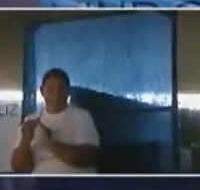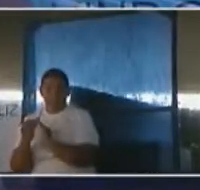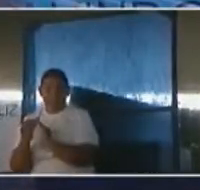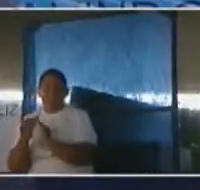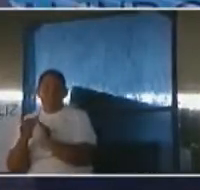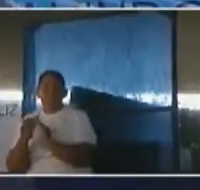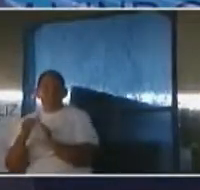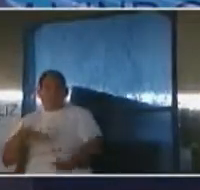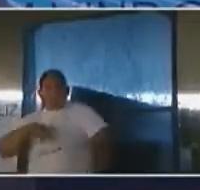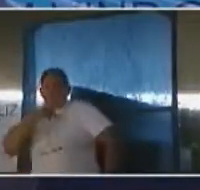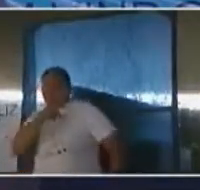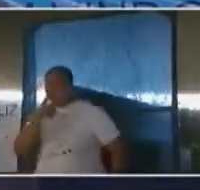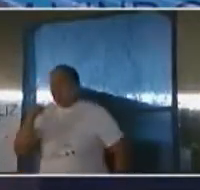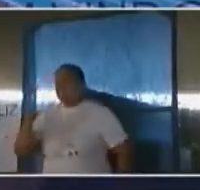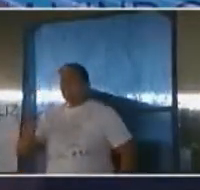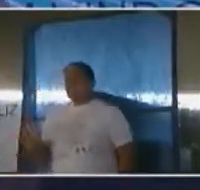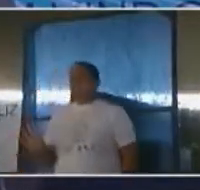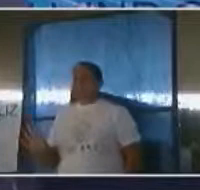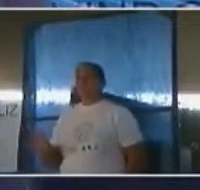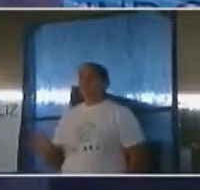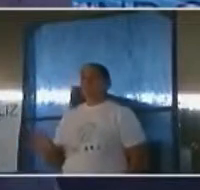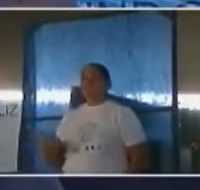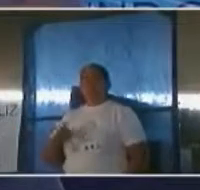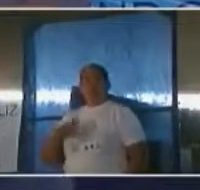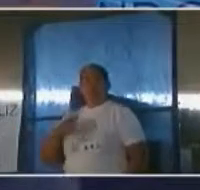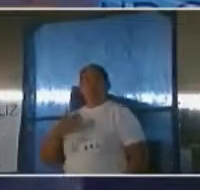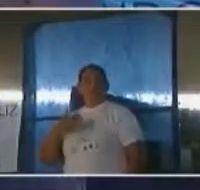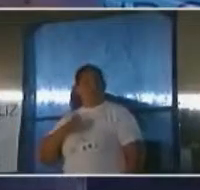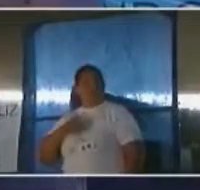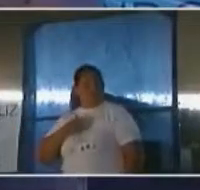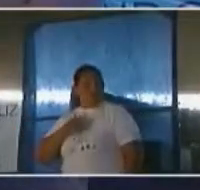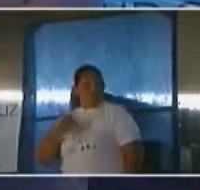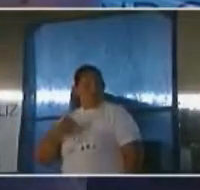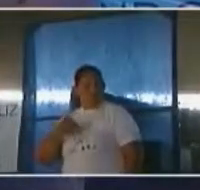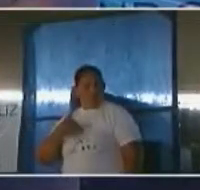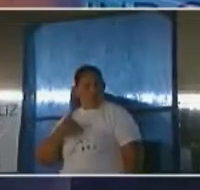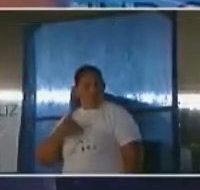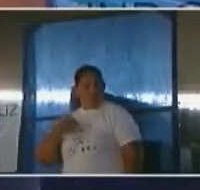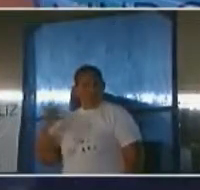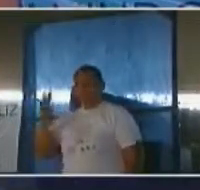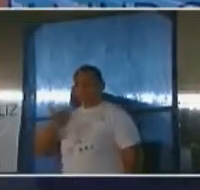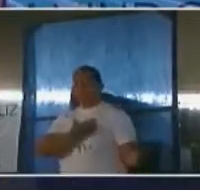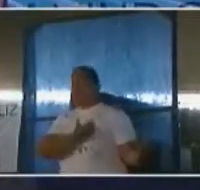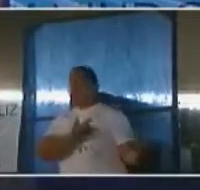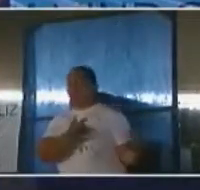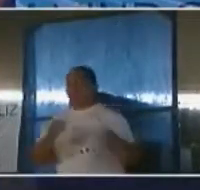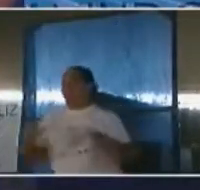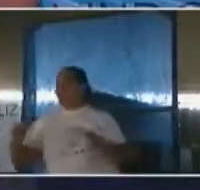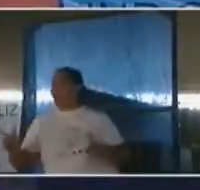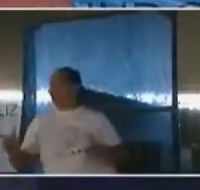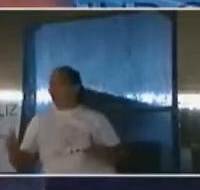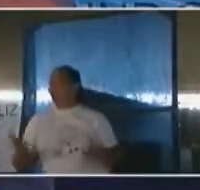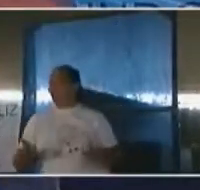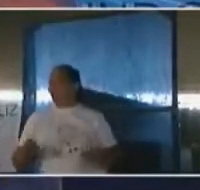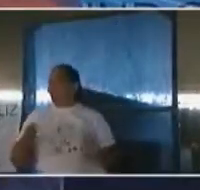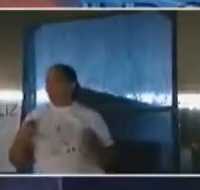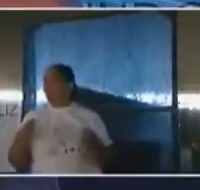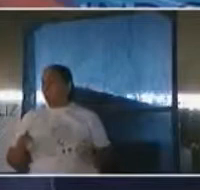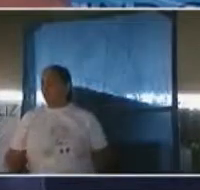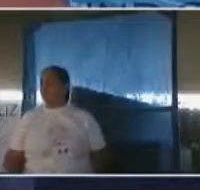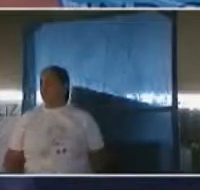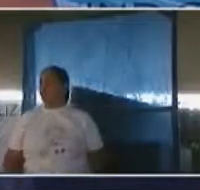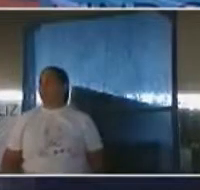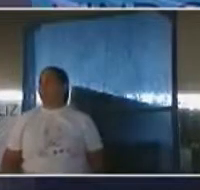assim. Pessoal, eu sou de um tempo tão antigo que a gente tinha que levantar do